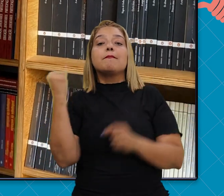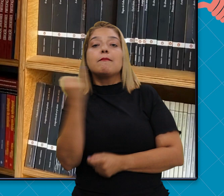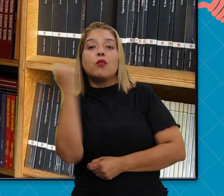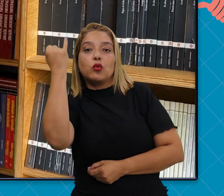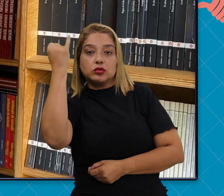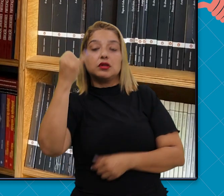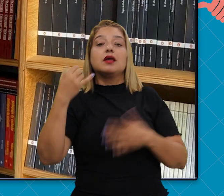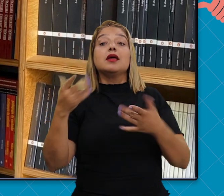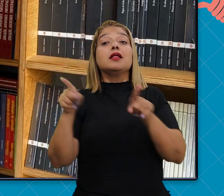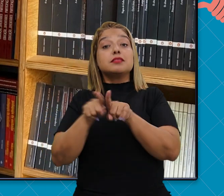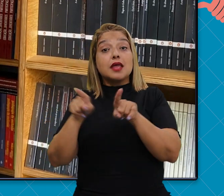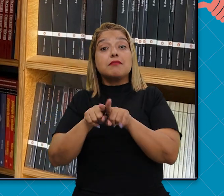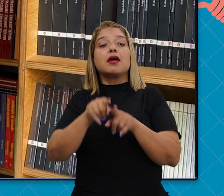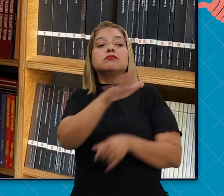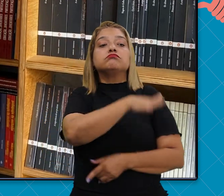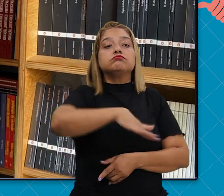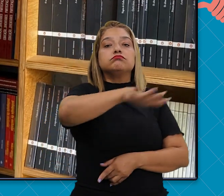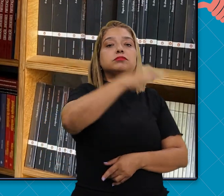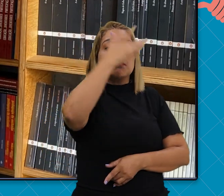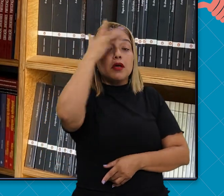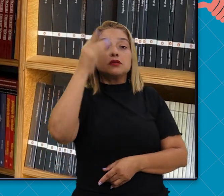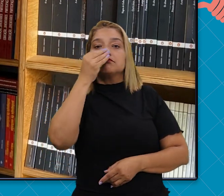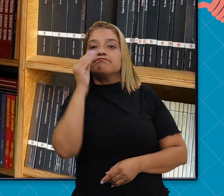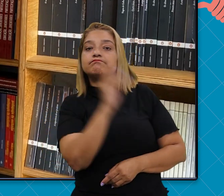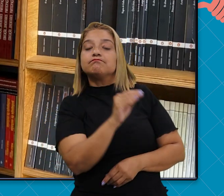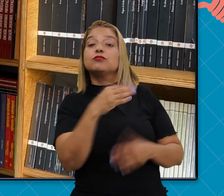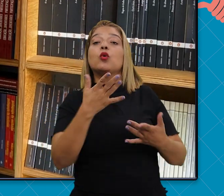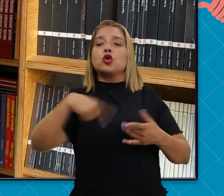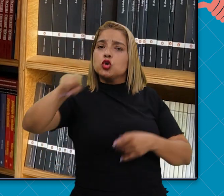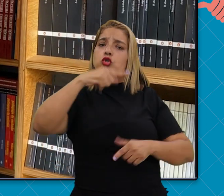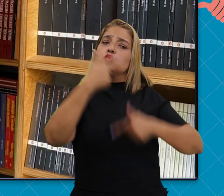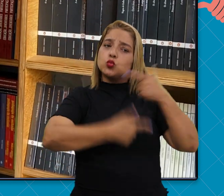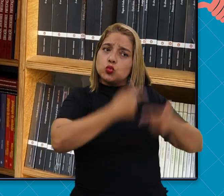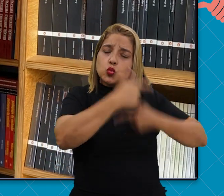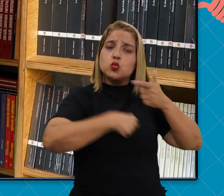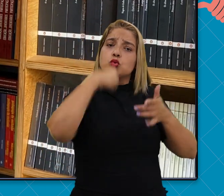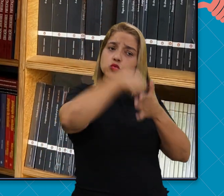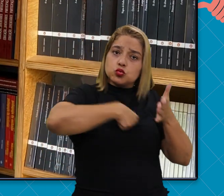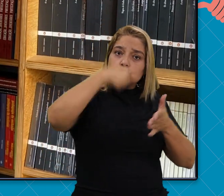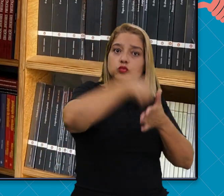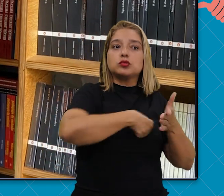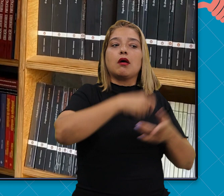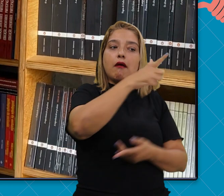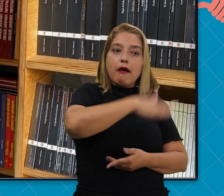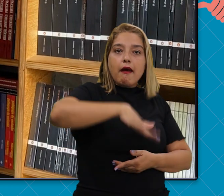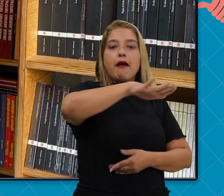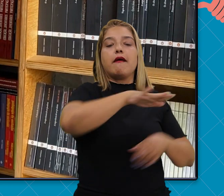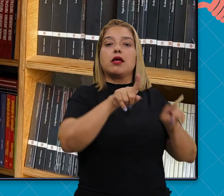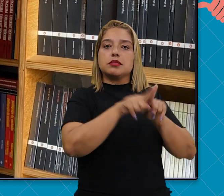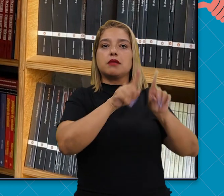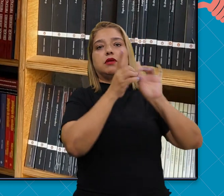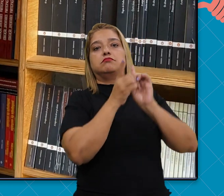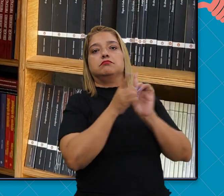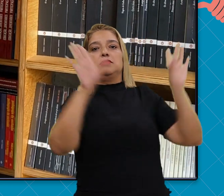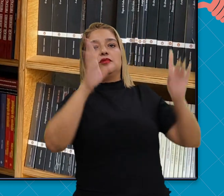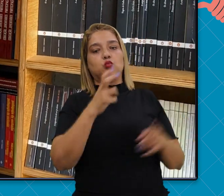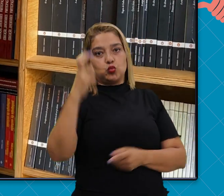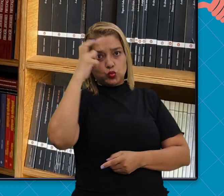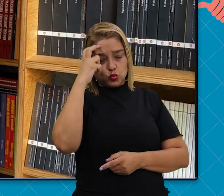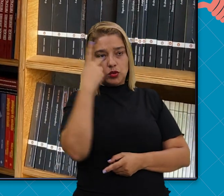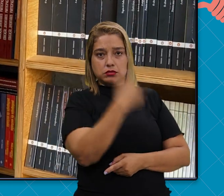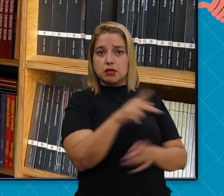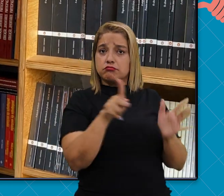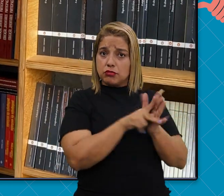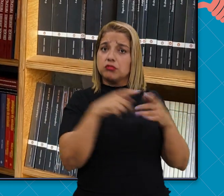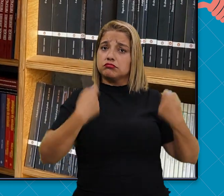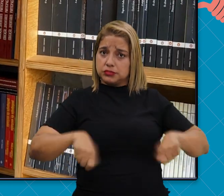são aqueles que estão deixando de ser reconhecidos e lutar para que o patrimônio seja um meio de democratização da